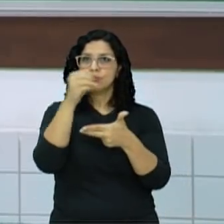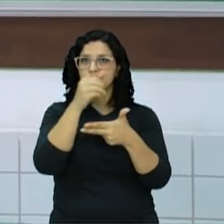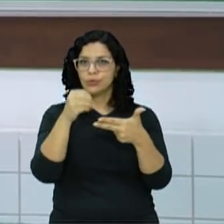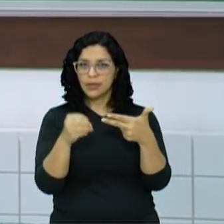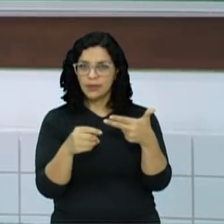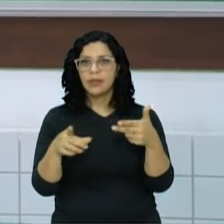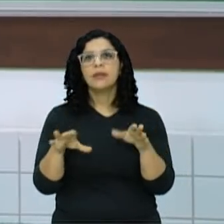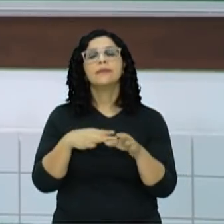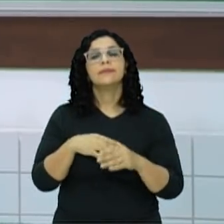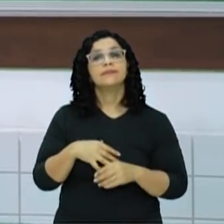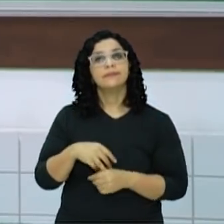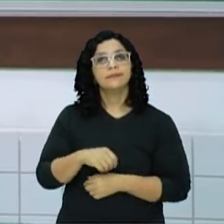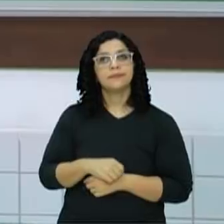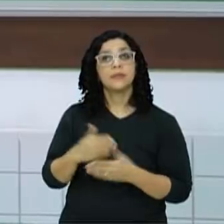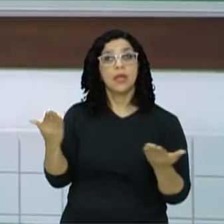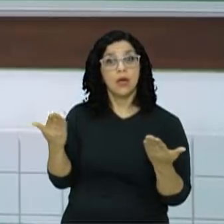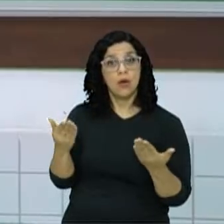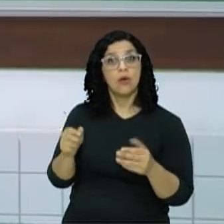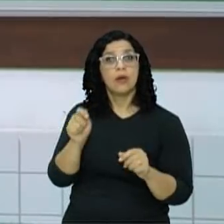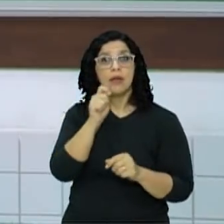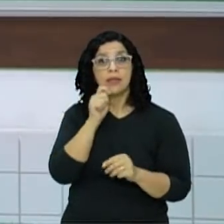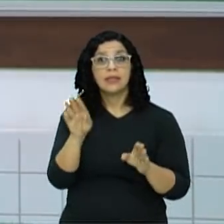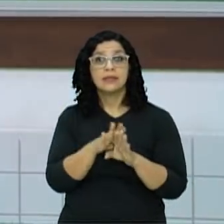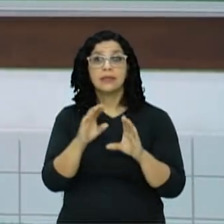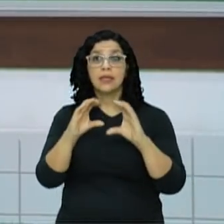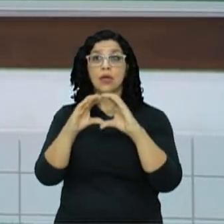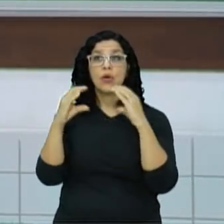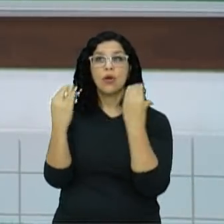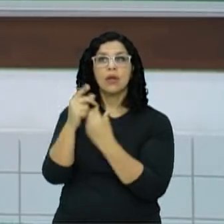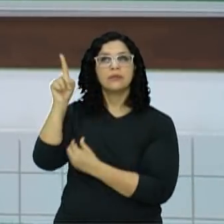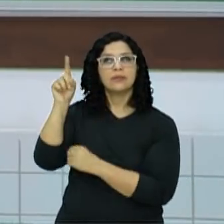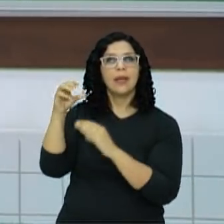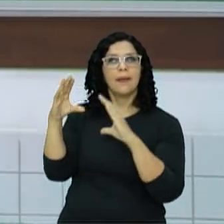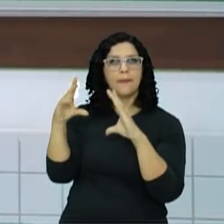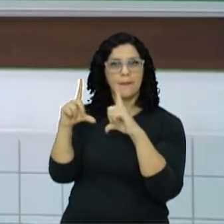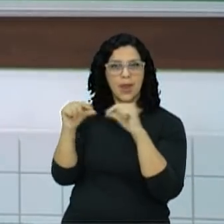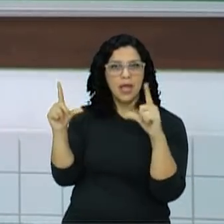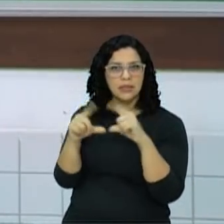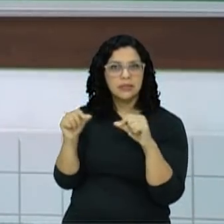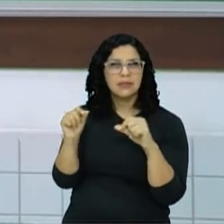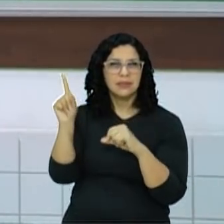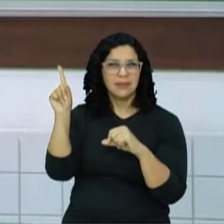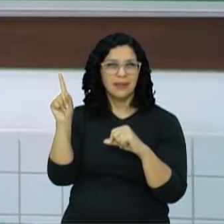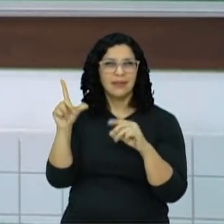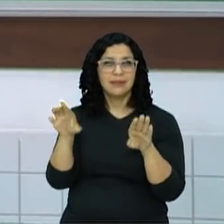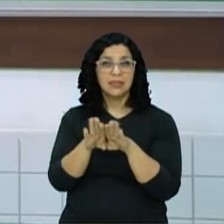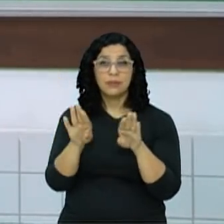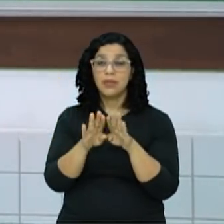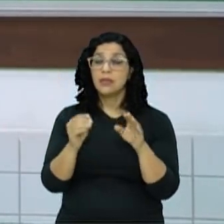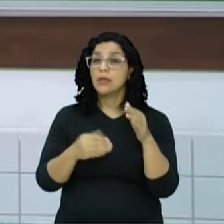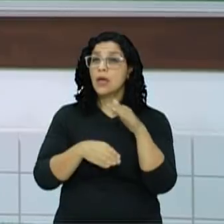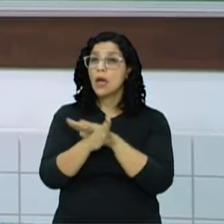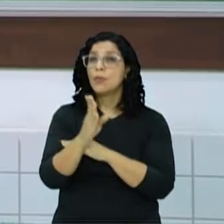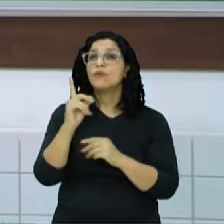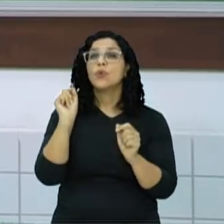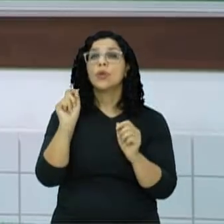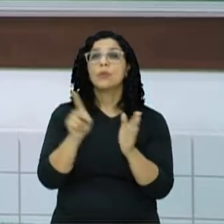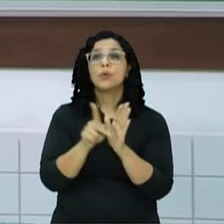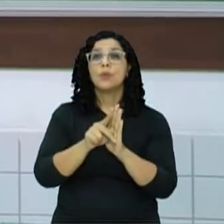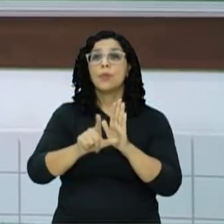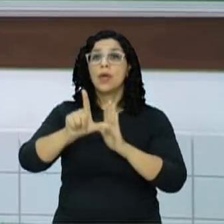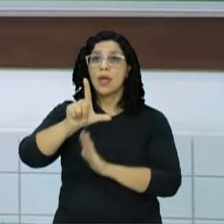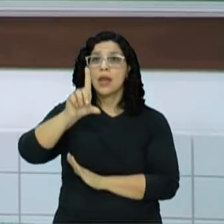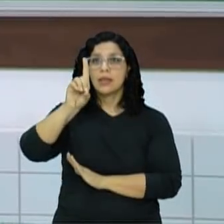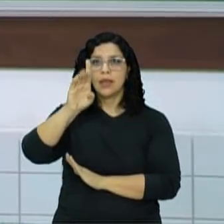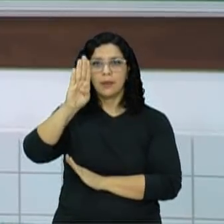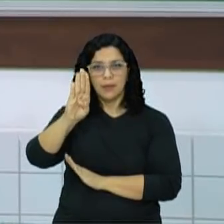do Ensino Médio, o Enem, e o Congresso Nacional aprovou, em 1996, a nova Lei das Diretrizes